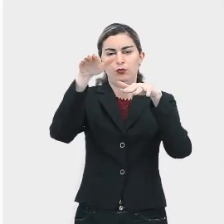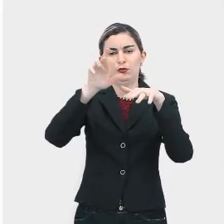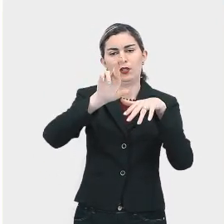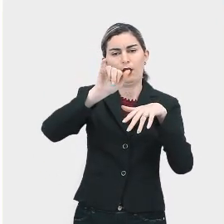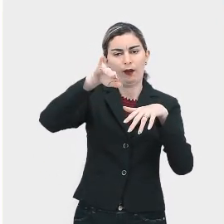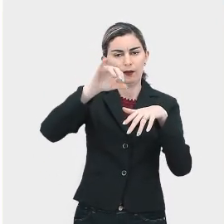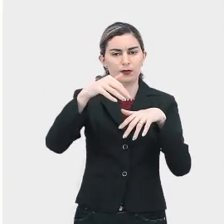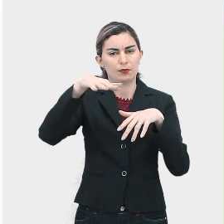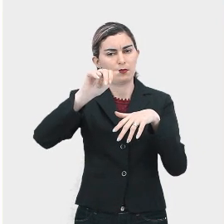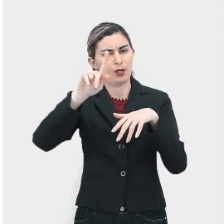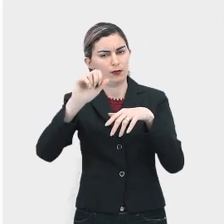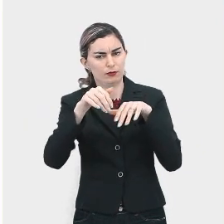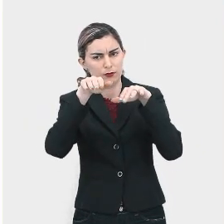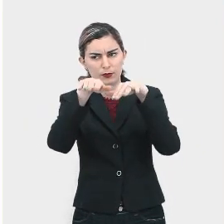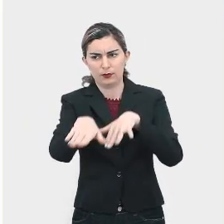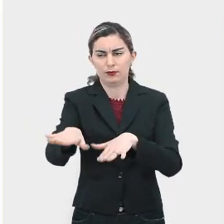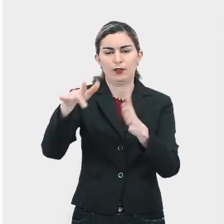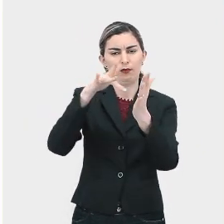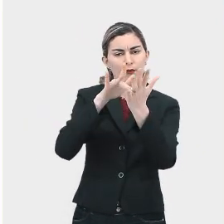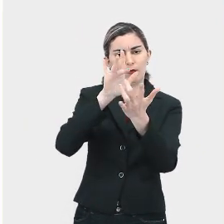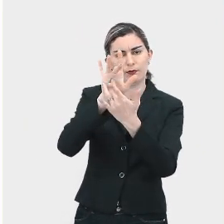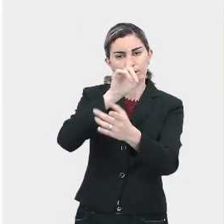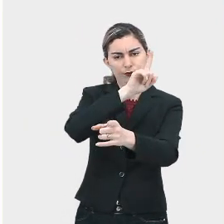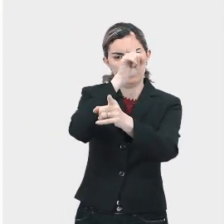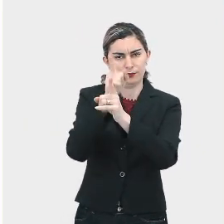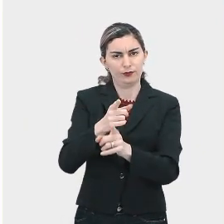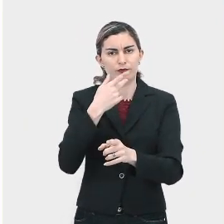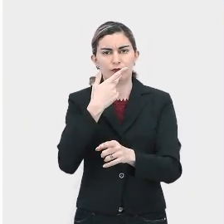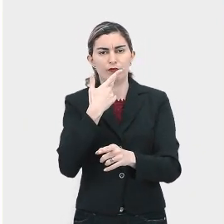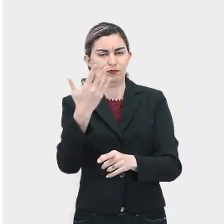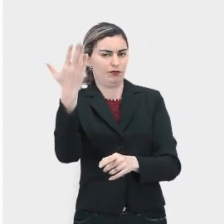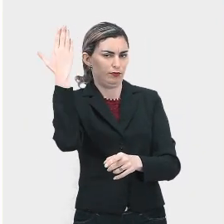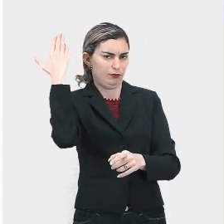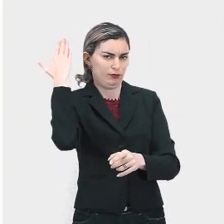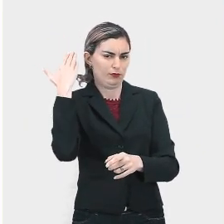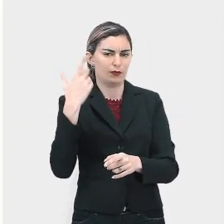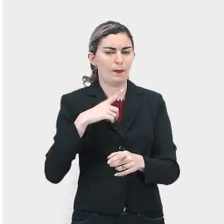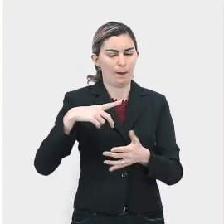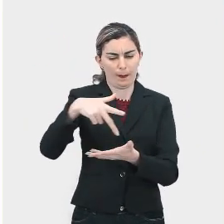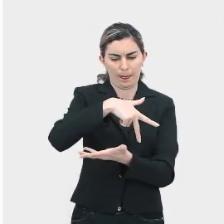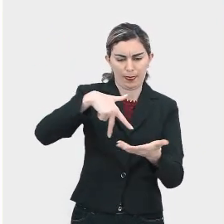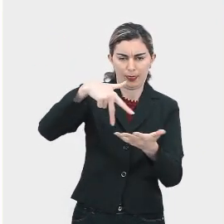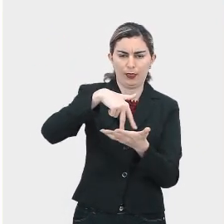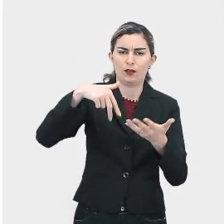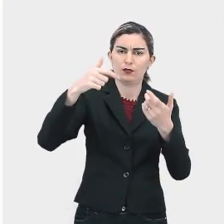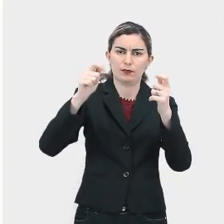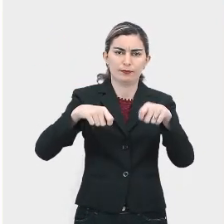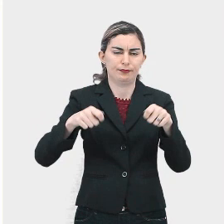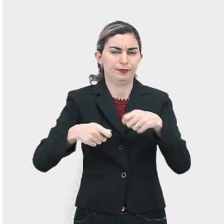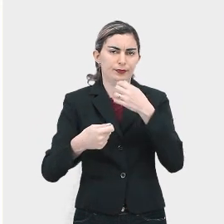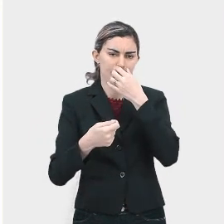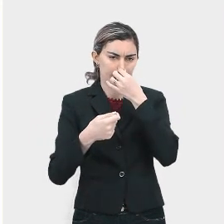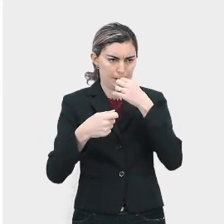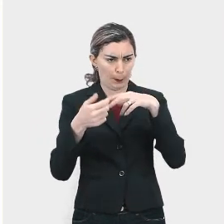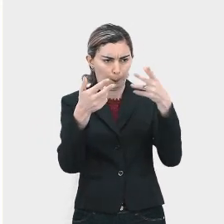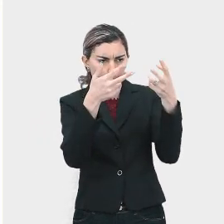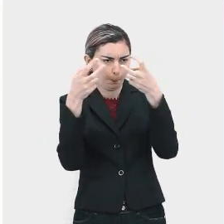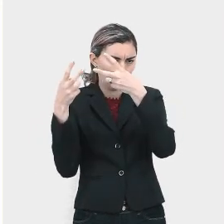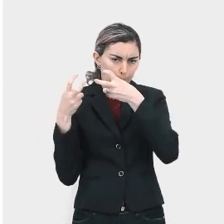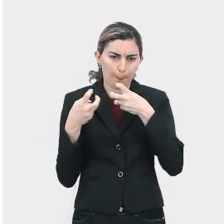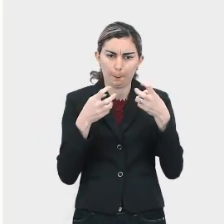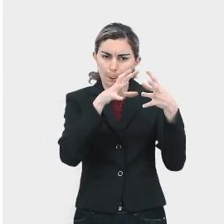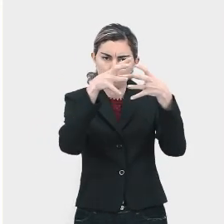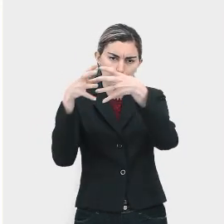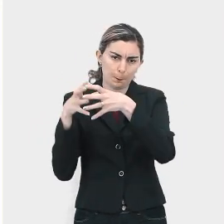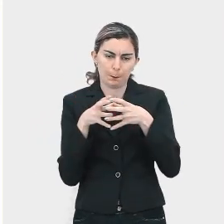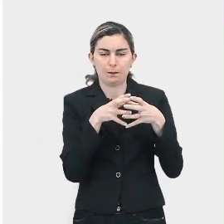imagens anteriores. Então, é uma dança onde é possível perceber um conjunto de fatores artísticos